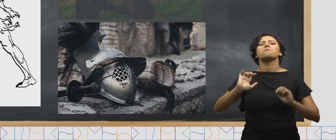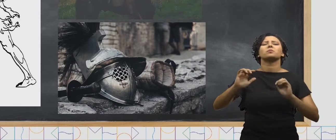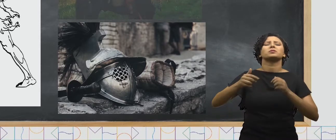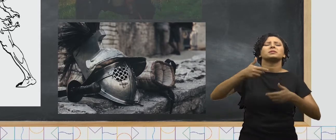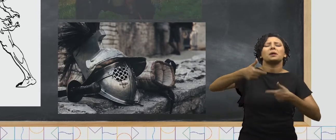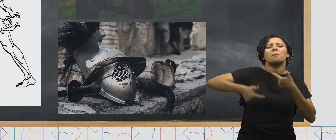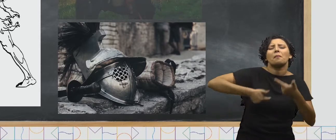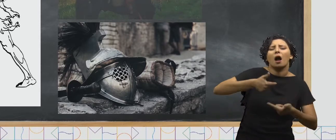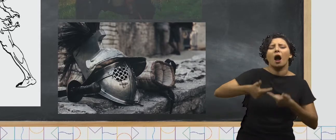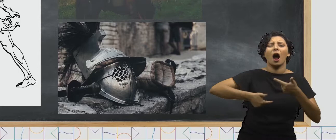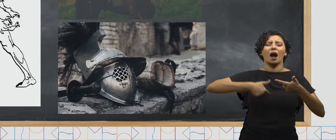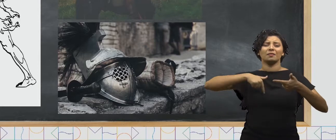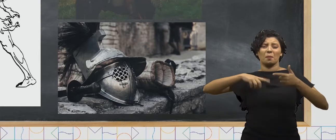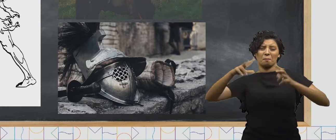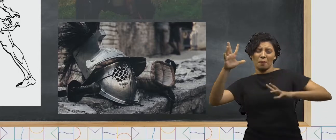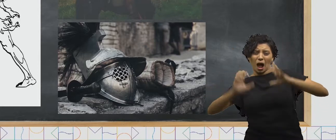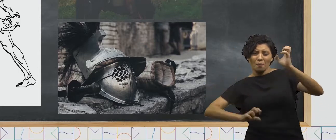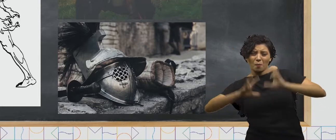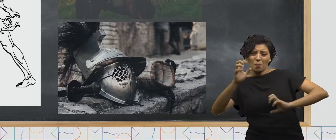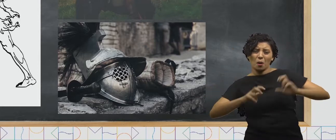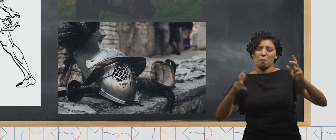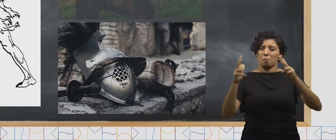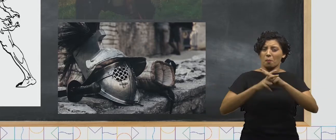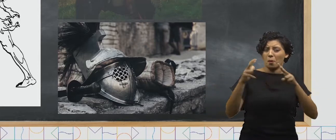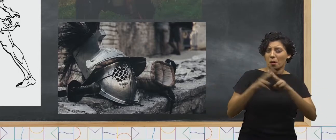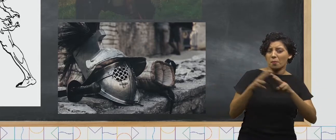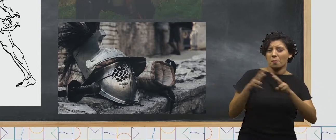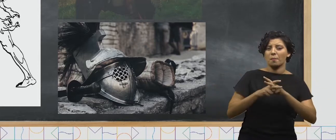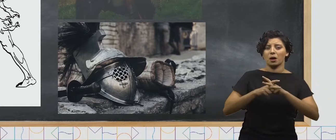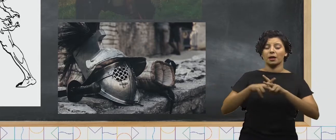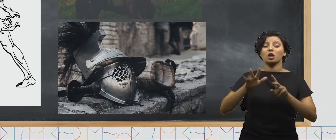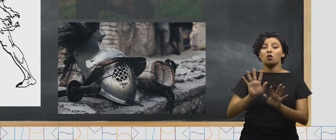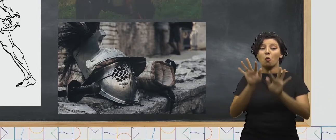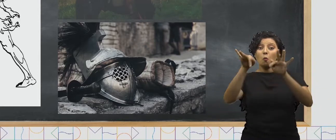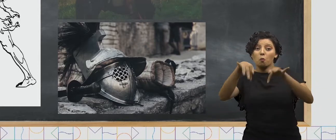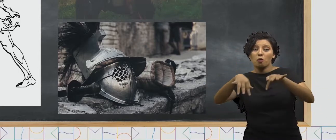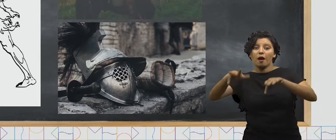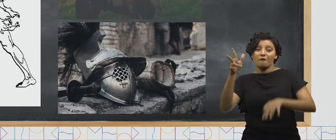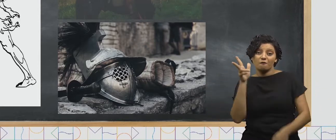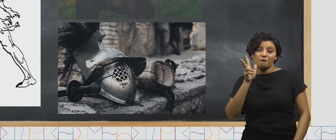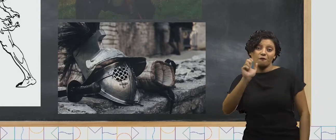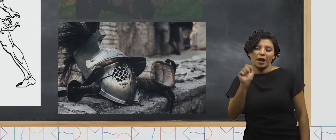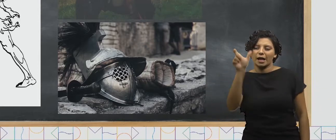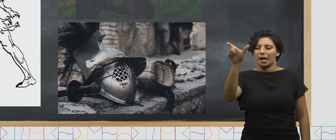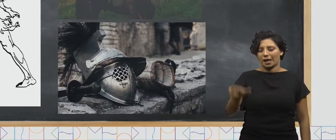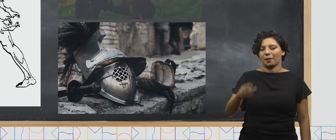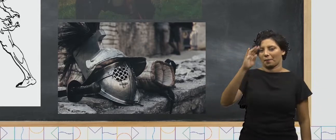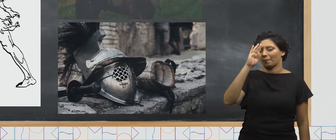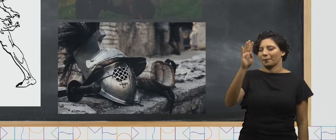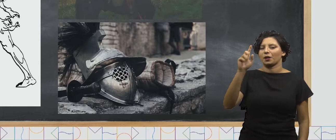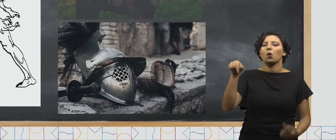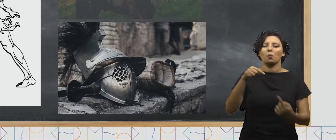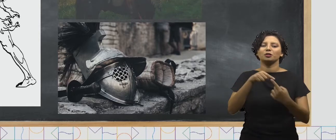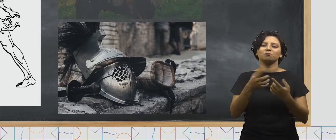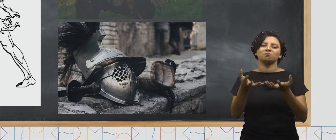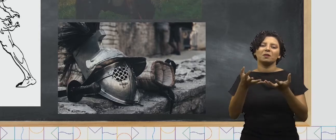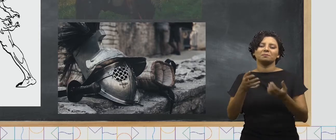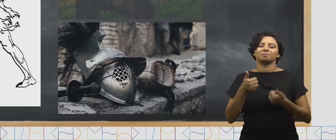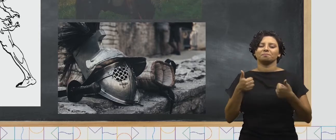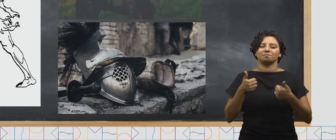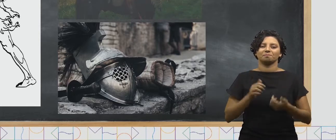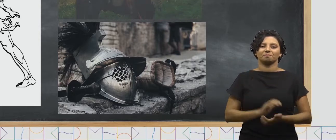jornadas, batalha com inimigos ou monstros e um triunfo final, onde o protagonista consegue o